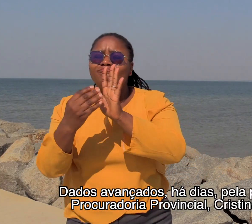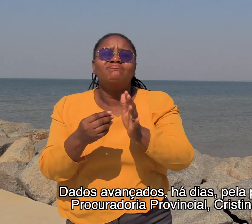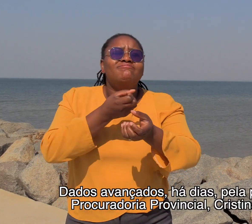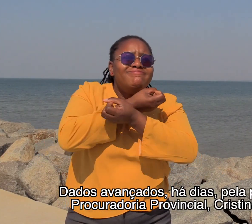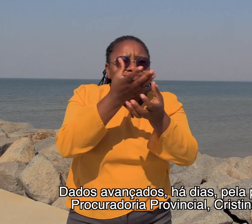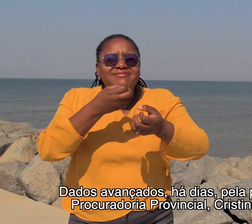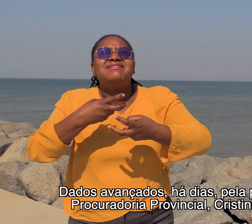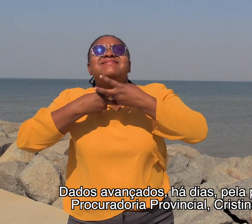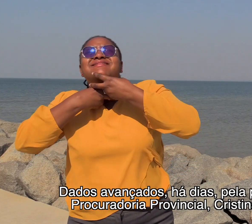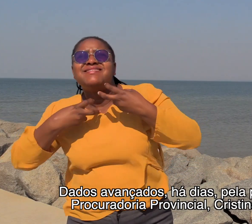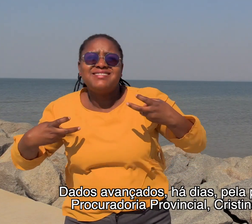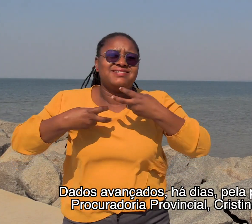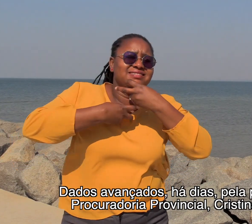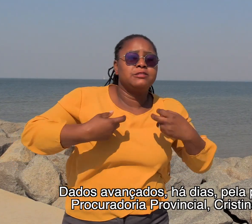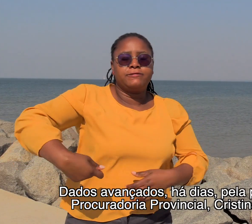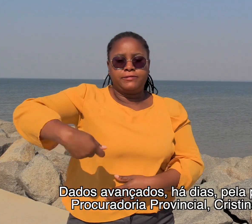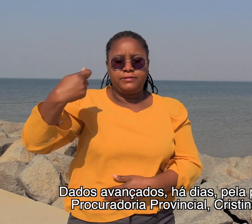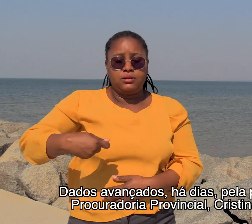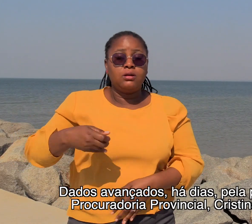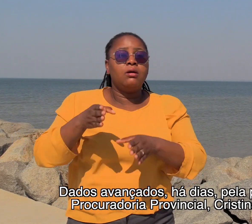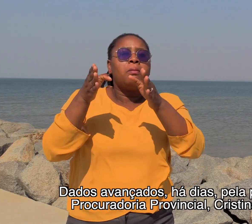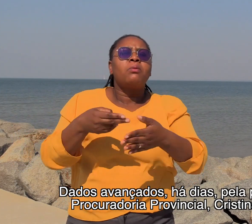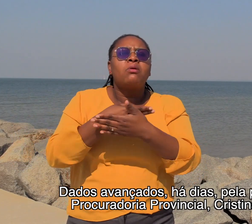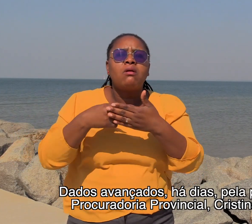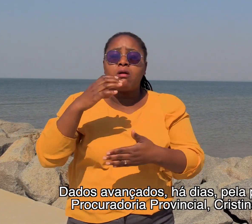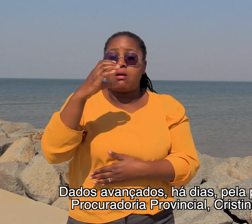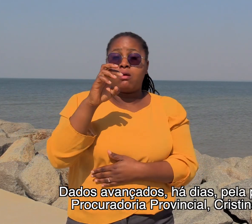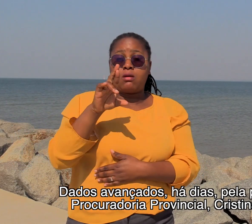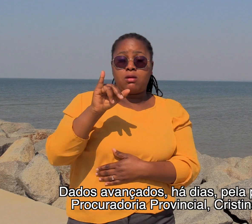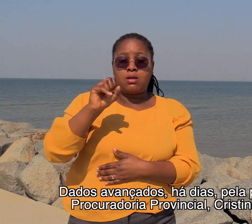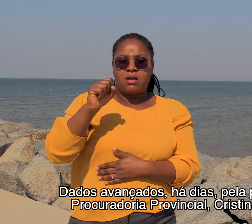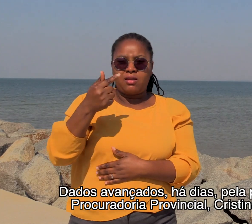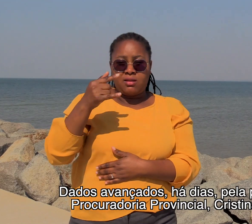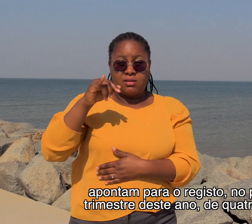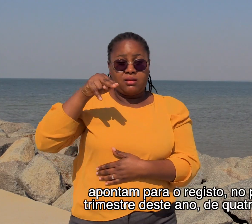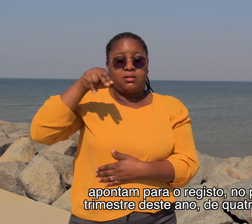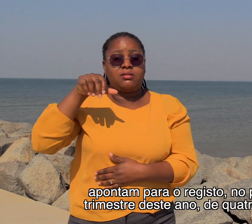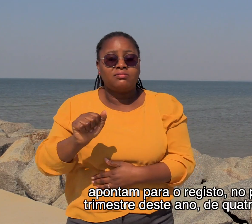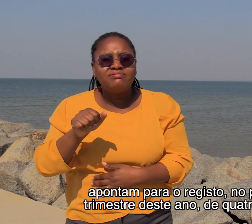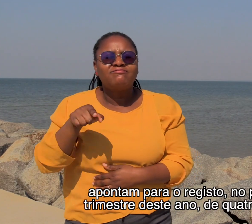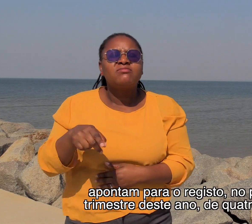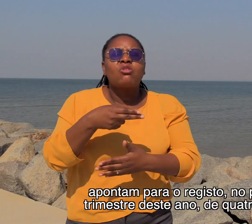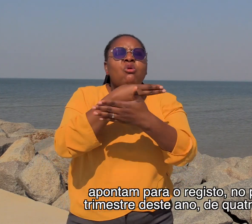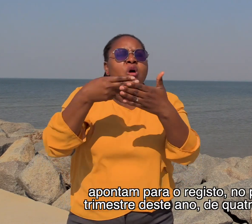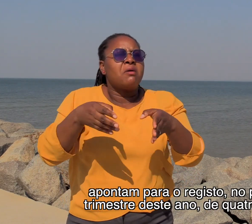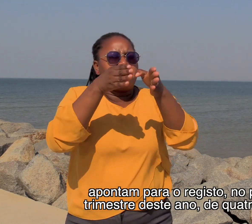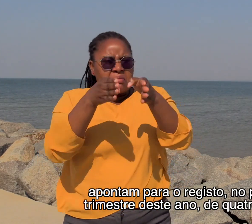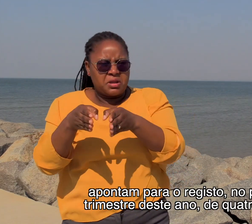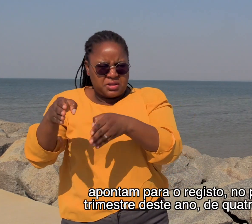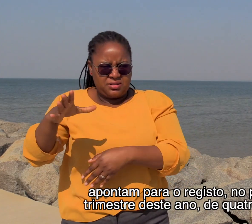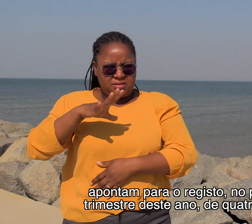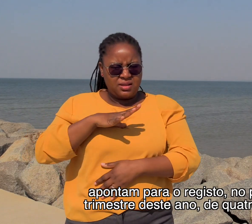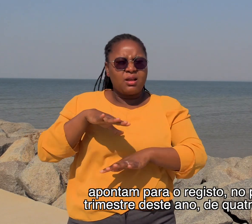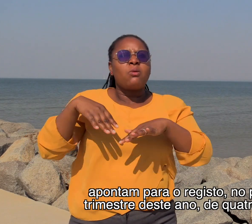Dados avançados há dias pela porta-voz da Procuradoria Provincial, Cristina Chihali, apontam para o registro, no